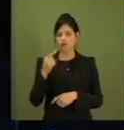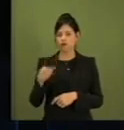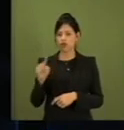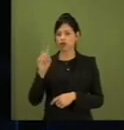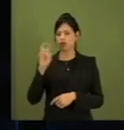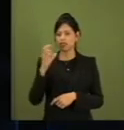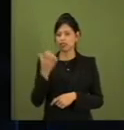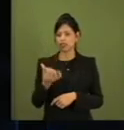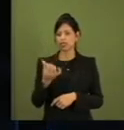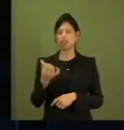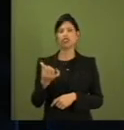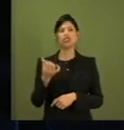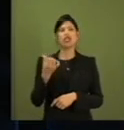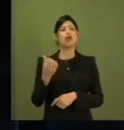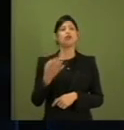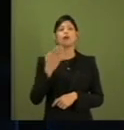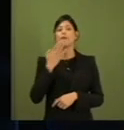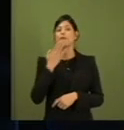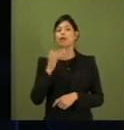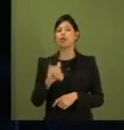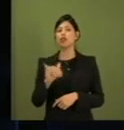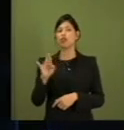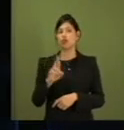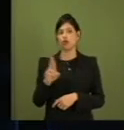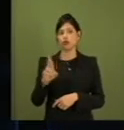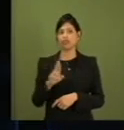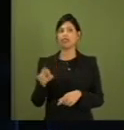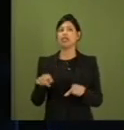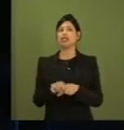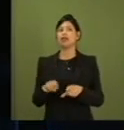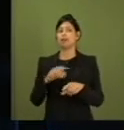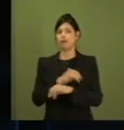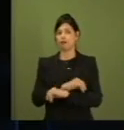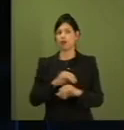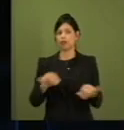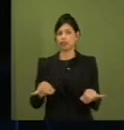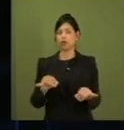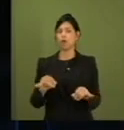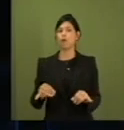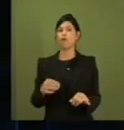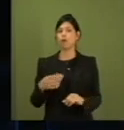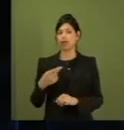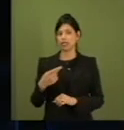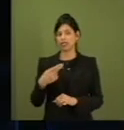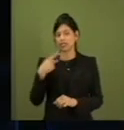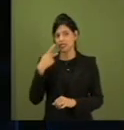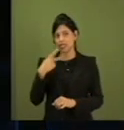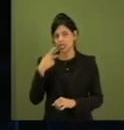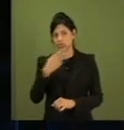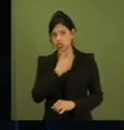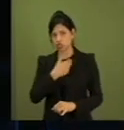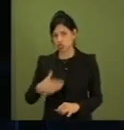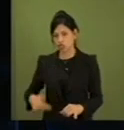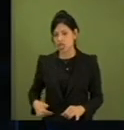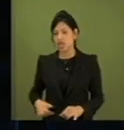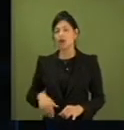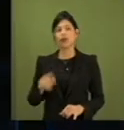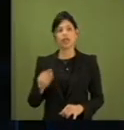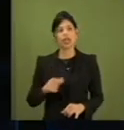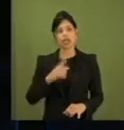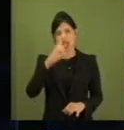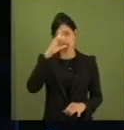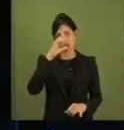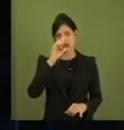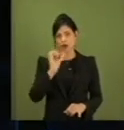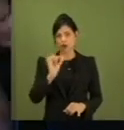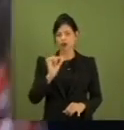milhões anunciados no domingo passado pelo vice-presidente Geraldo Alckmin, quando esteve na comitiva no Rio Grande do Sul, acompanhado